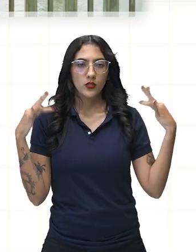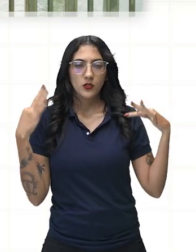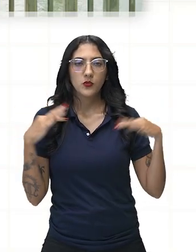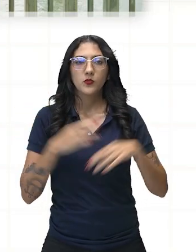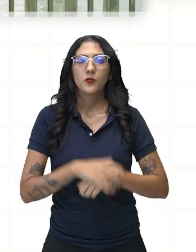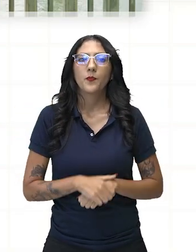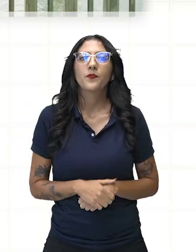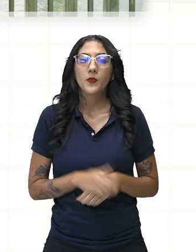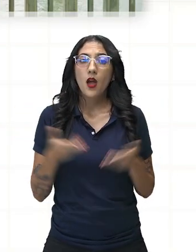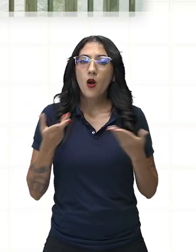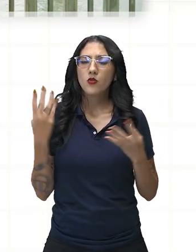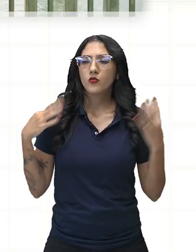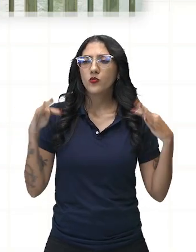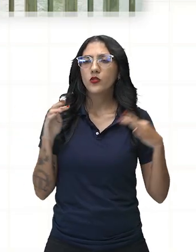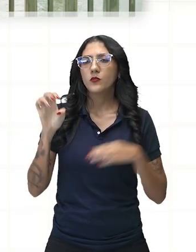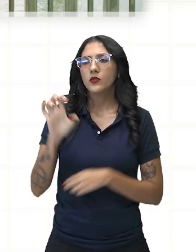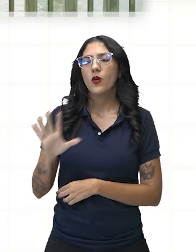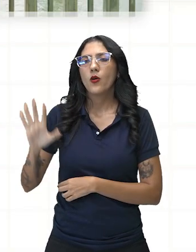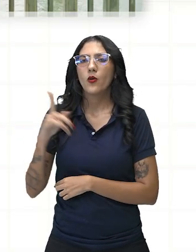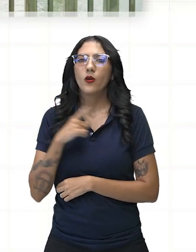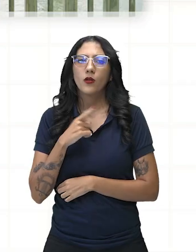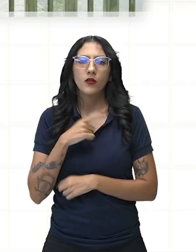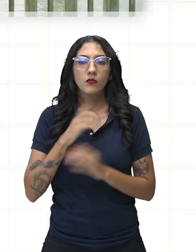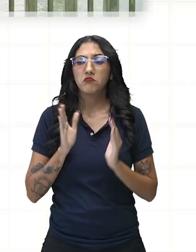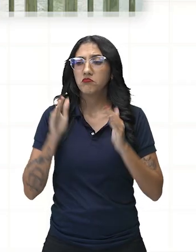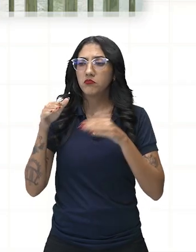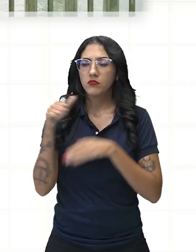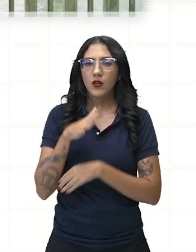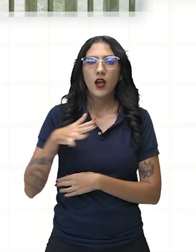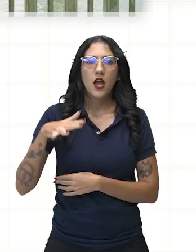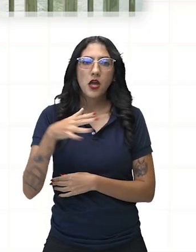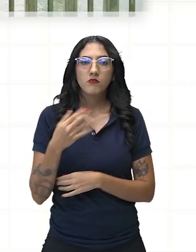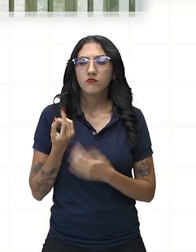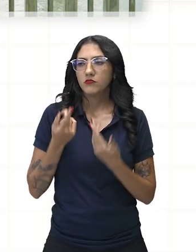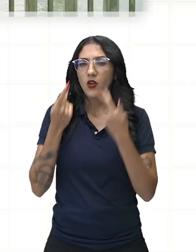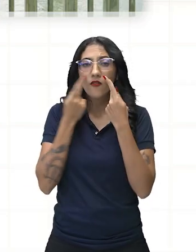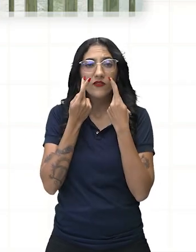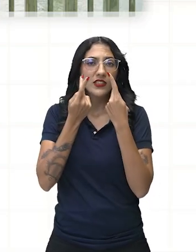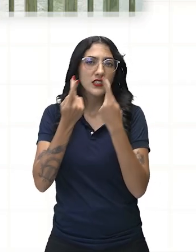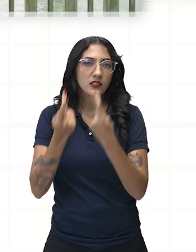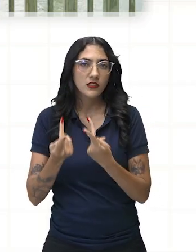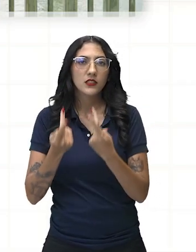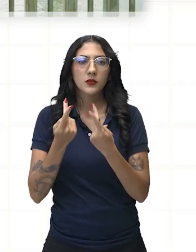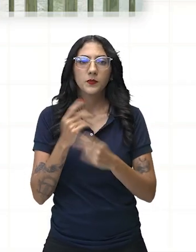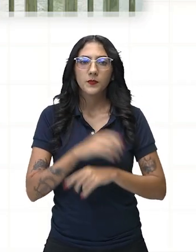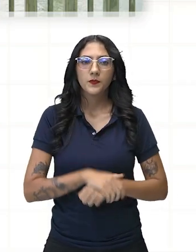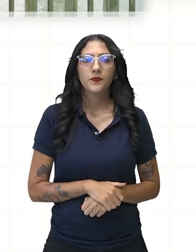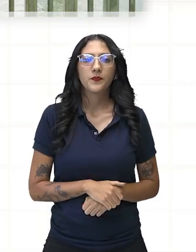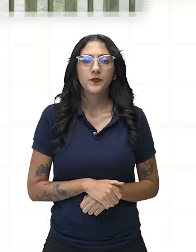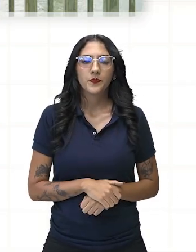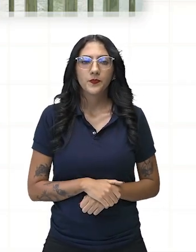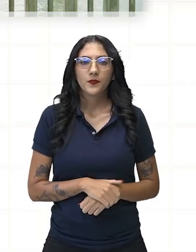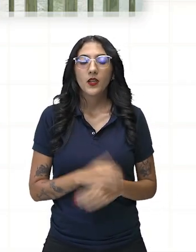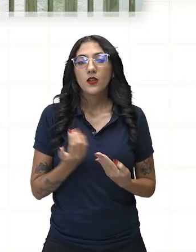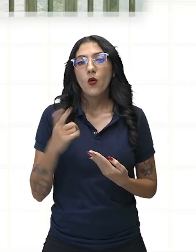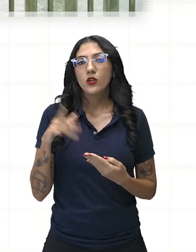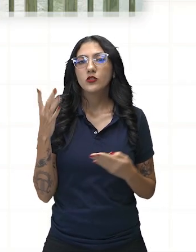Europa é conhecida ali por ser um importante polo turístico num contexto mundial. Então, o